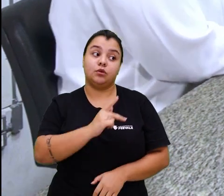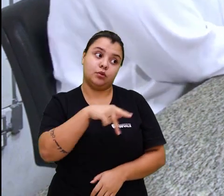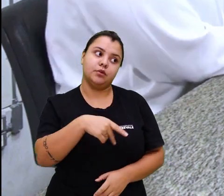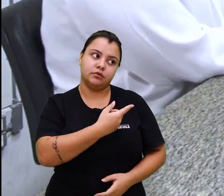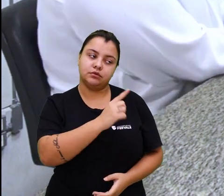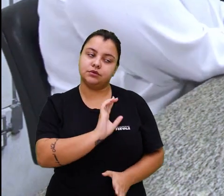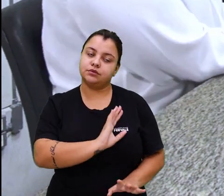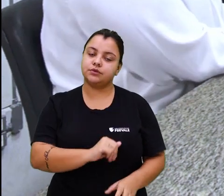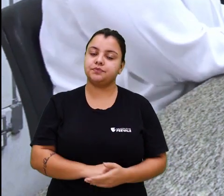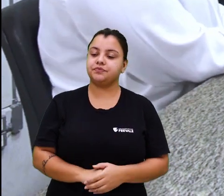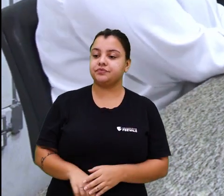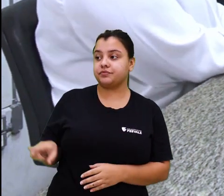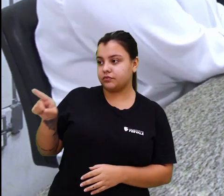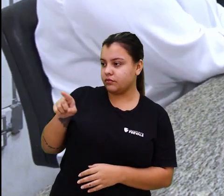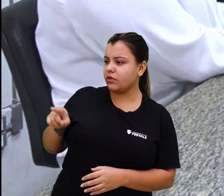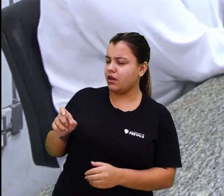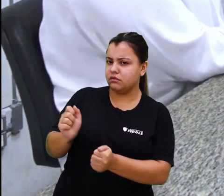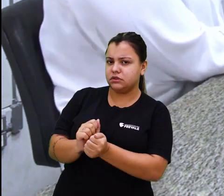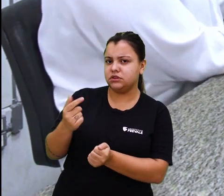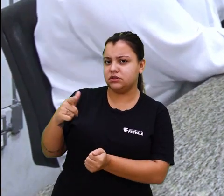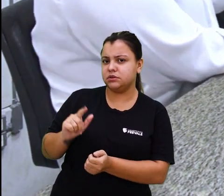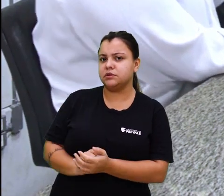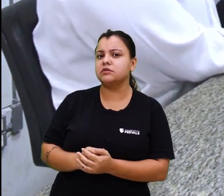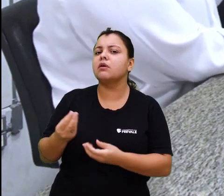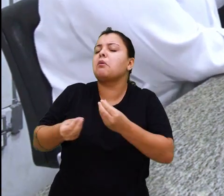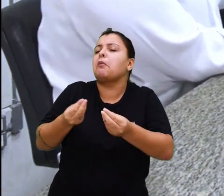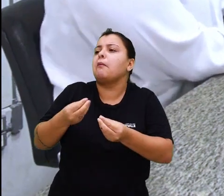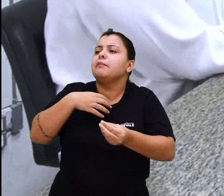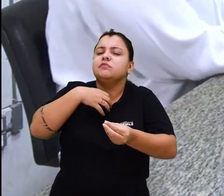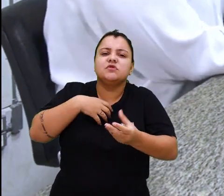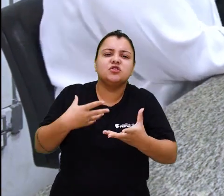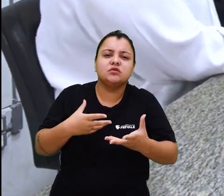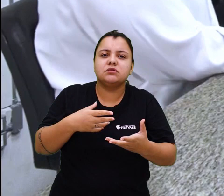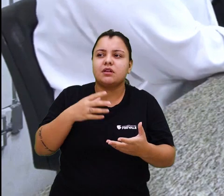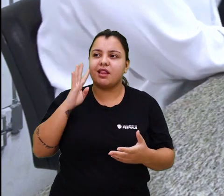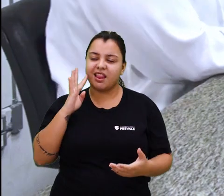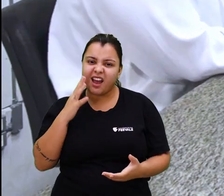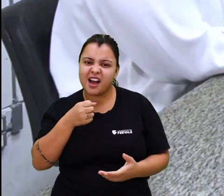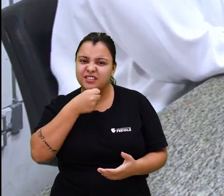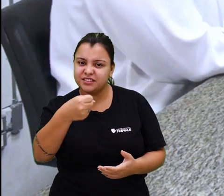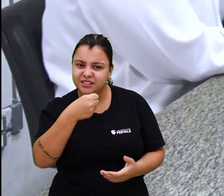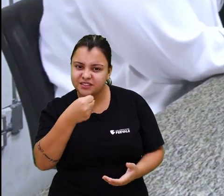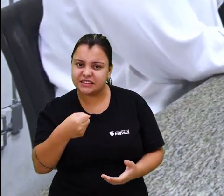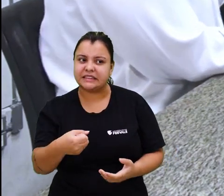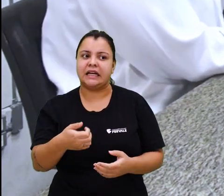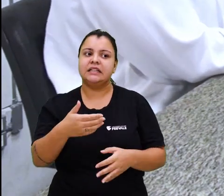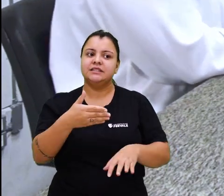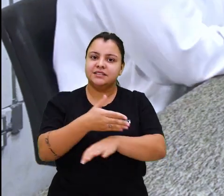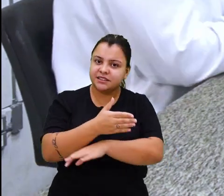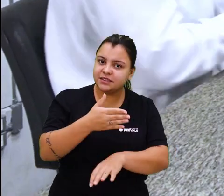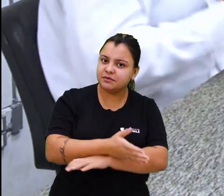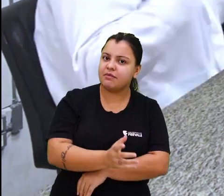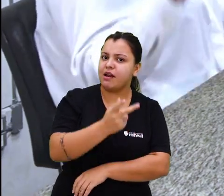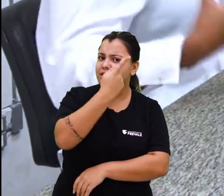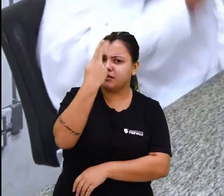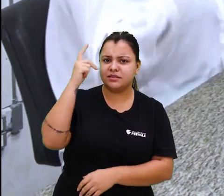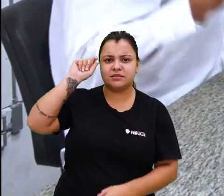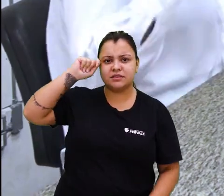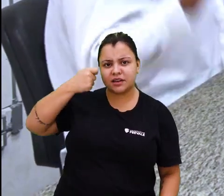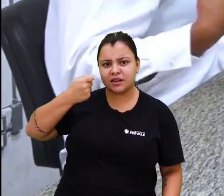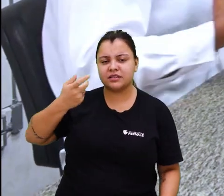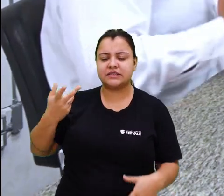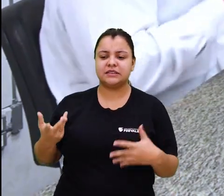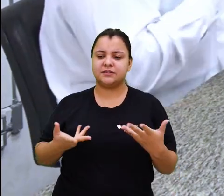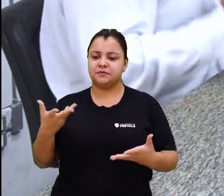foi vocês também lá estiveram presentes como é que foi assim com conseguir entrevistar a galera de estar com pessoas pretas